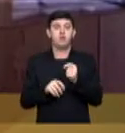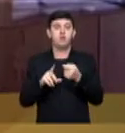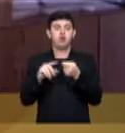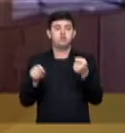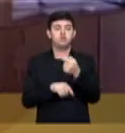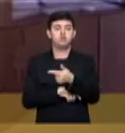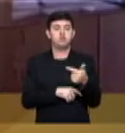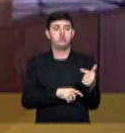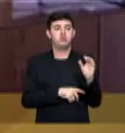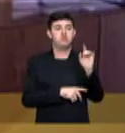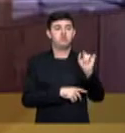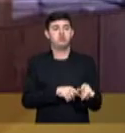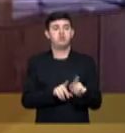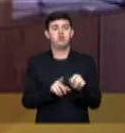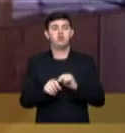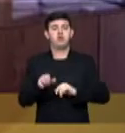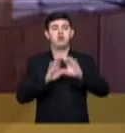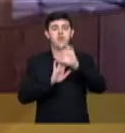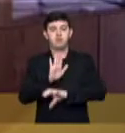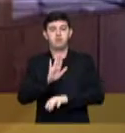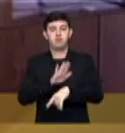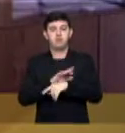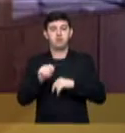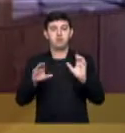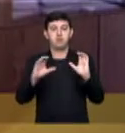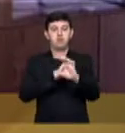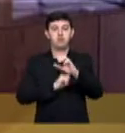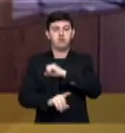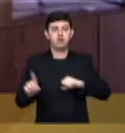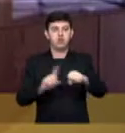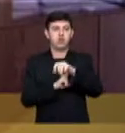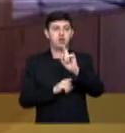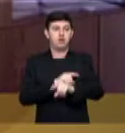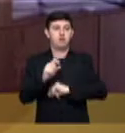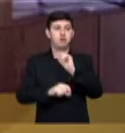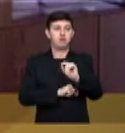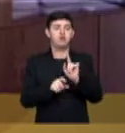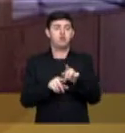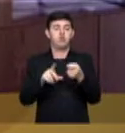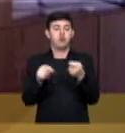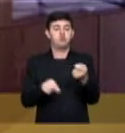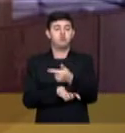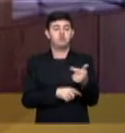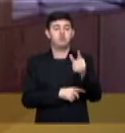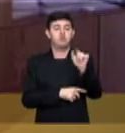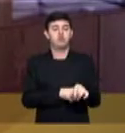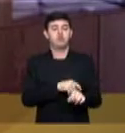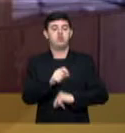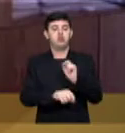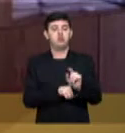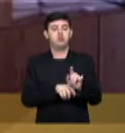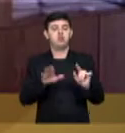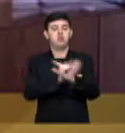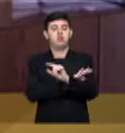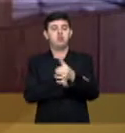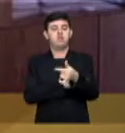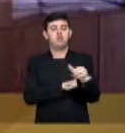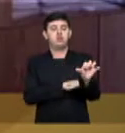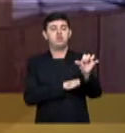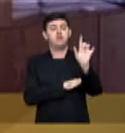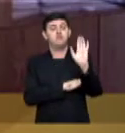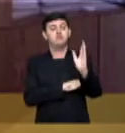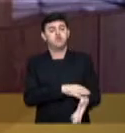próprio da comunicação social, que no caso dá concretude ao próprio artigo 22, para o inciso 29, porque